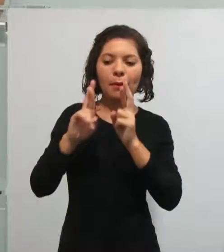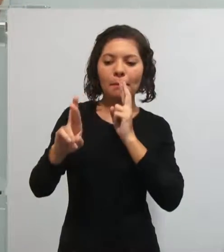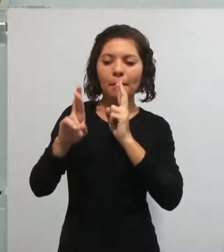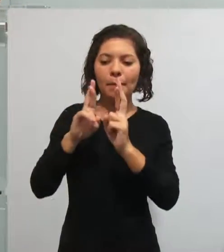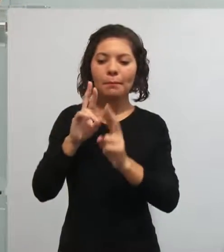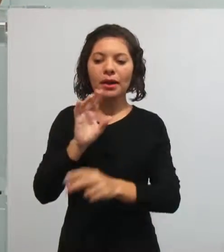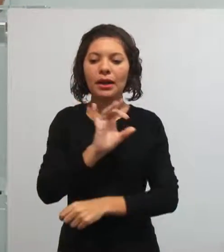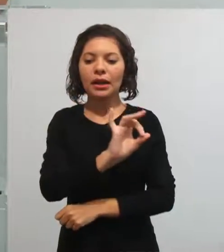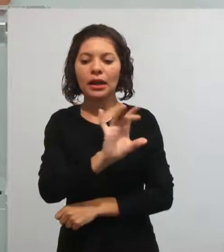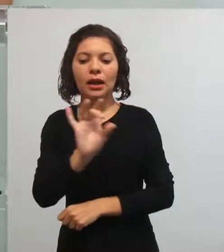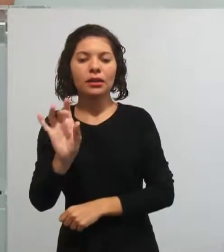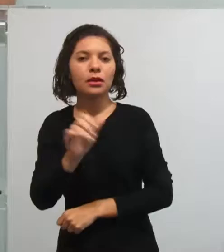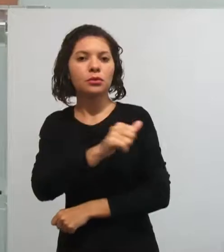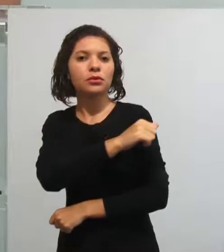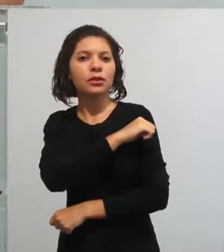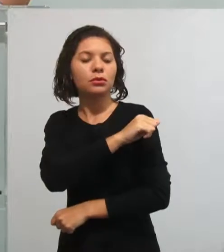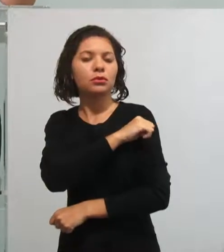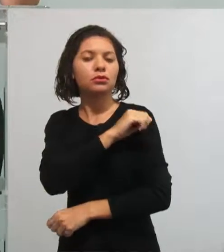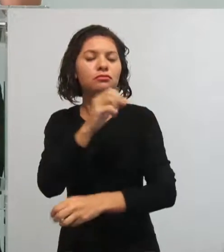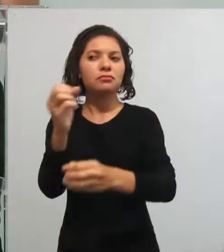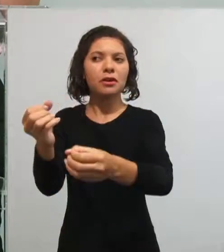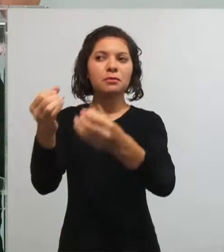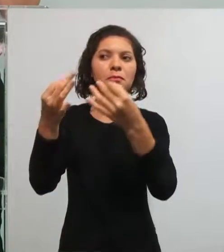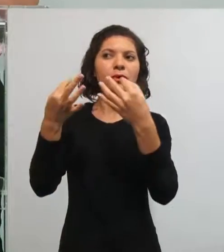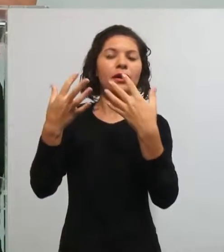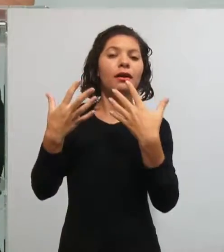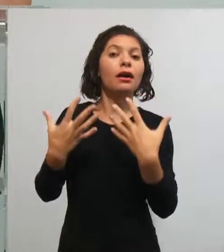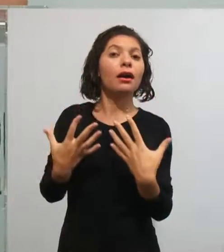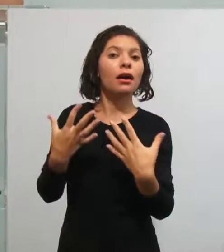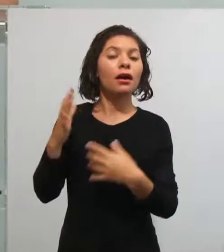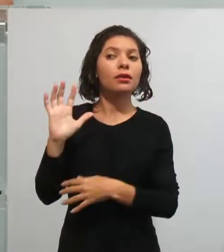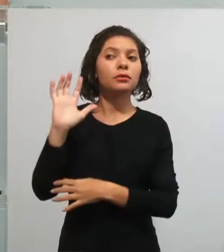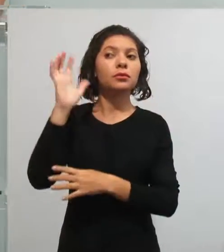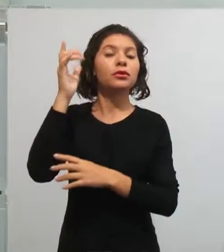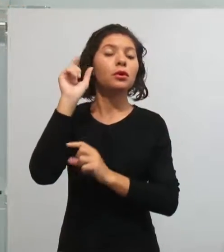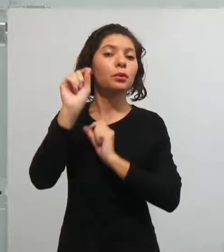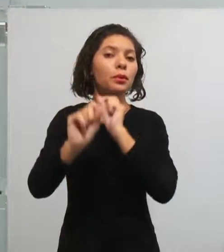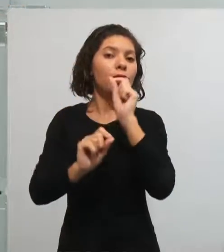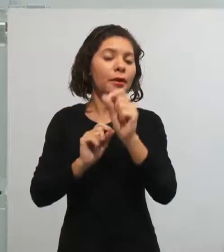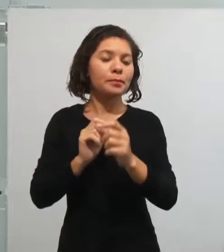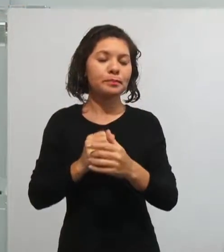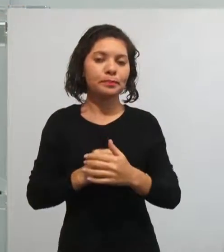ali o seu ponto de vista a respeito da situação da Chapeuzinho. Por exemplo,